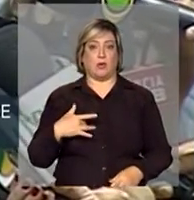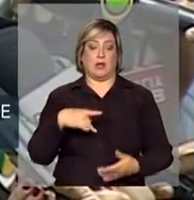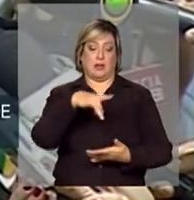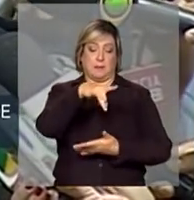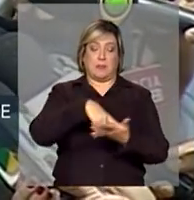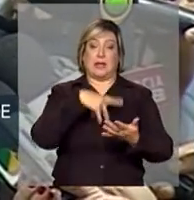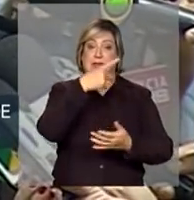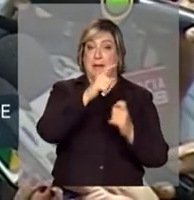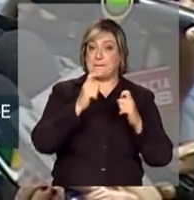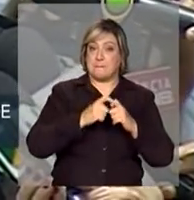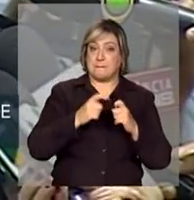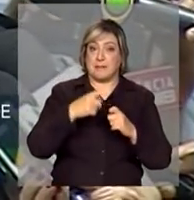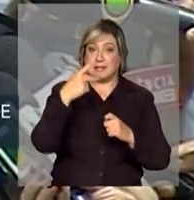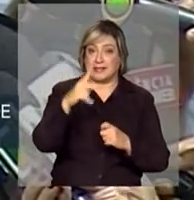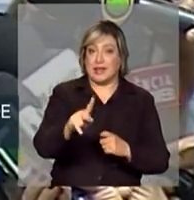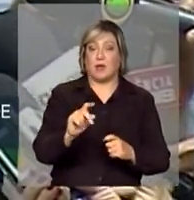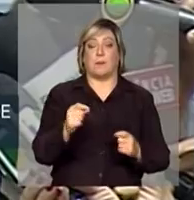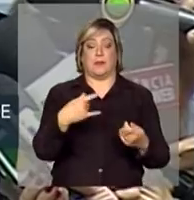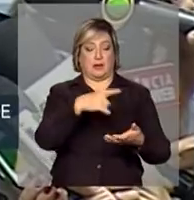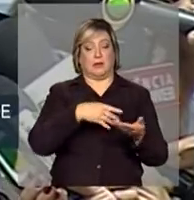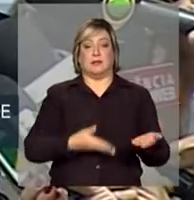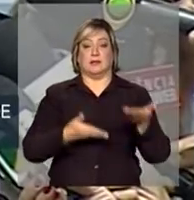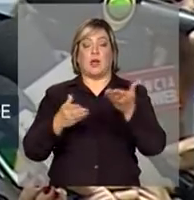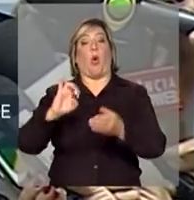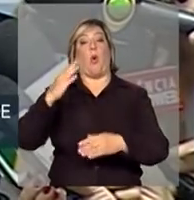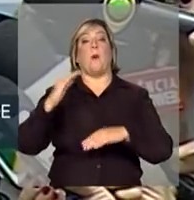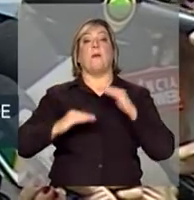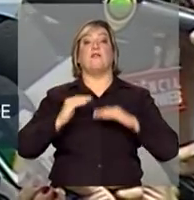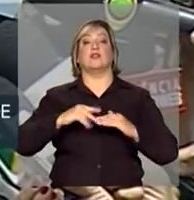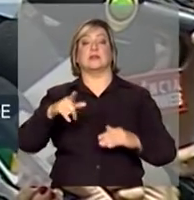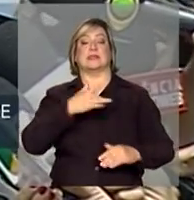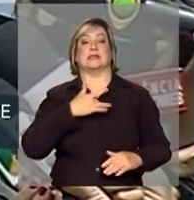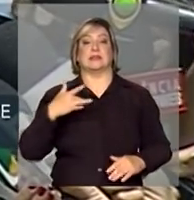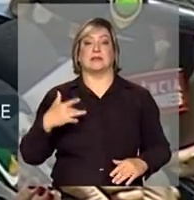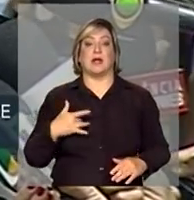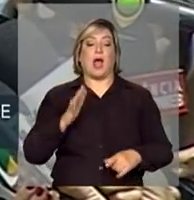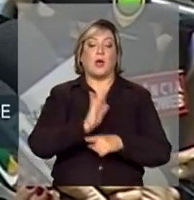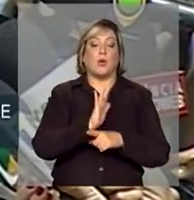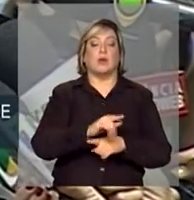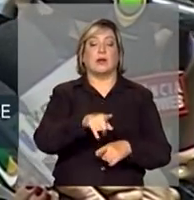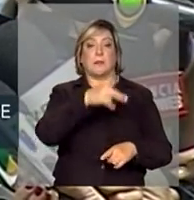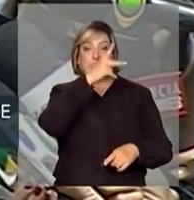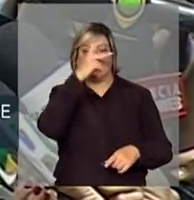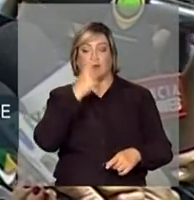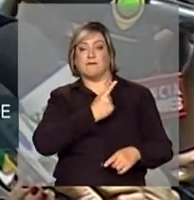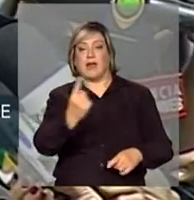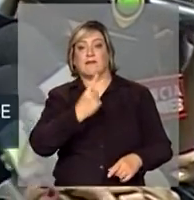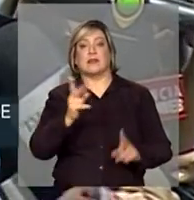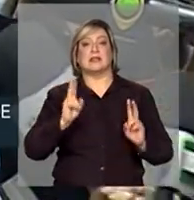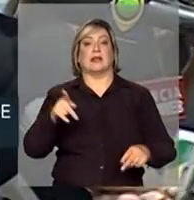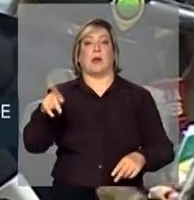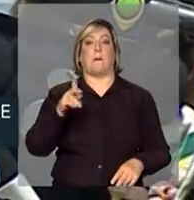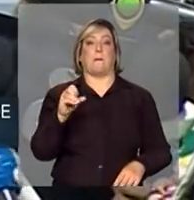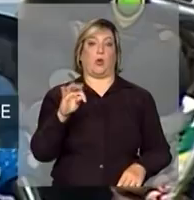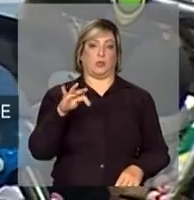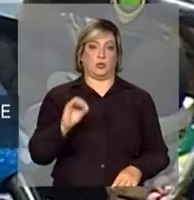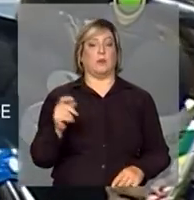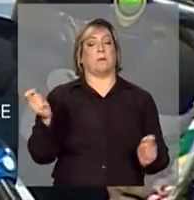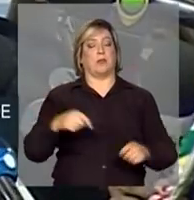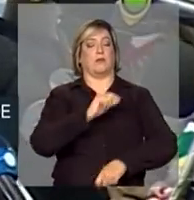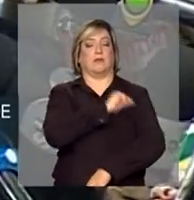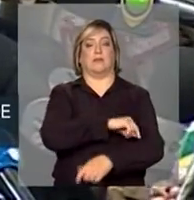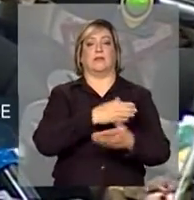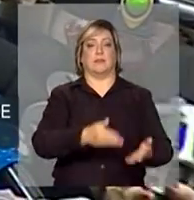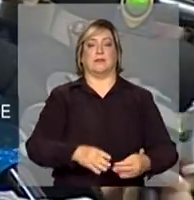do médico ou de algum profissional de saúde que cuide dessa pessoa na unidade de saúde onde ela faz o seu tratamento. O que esse ano vai